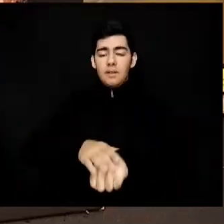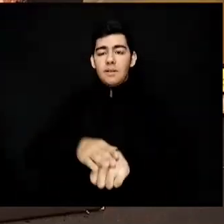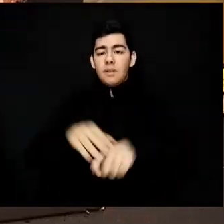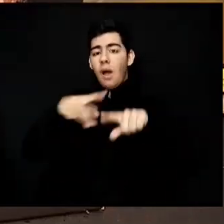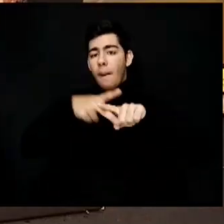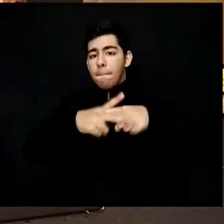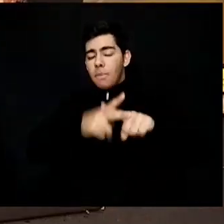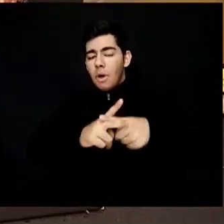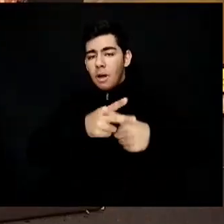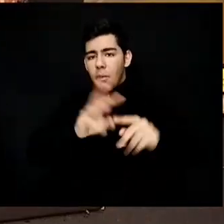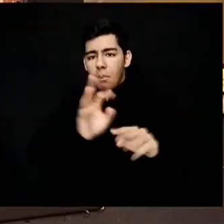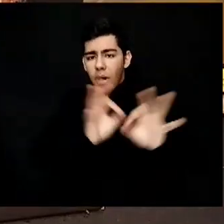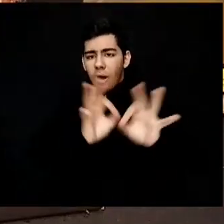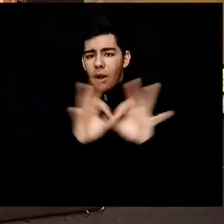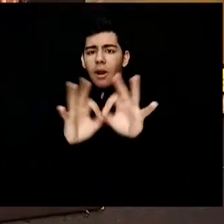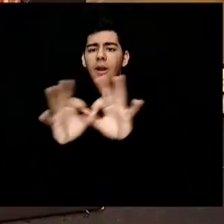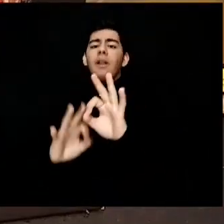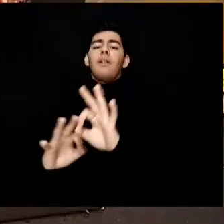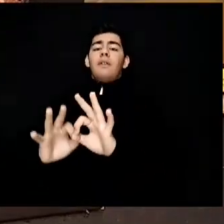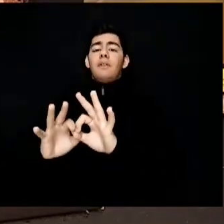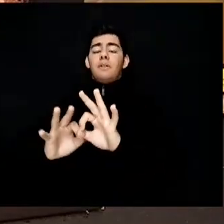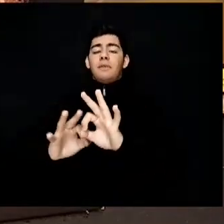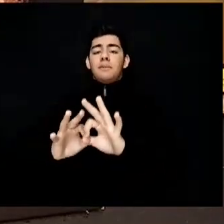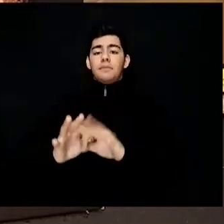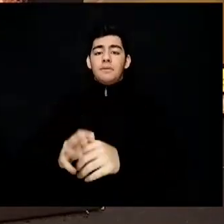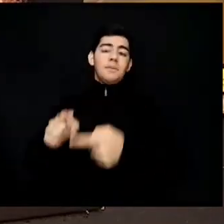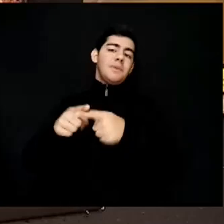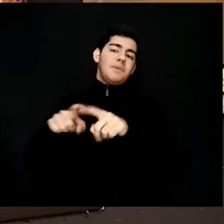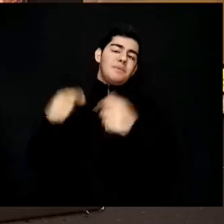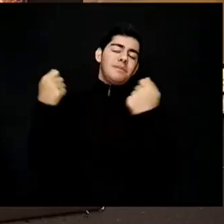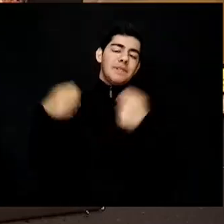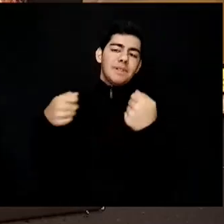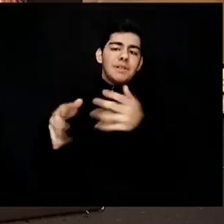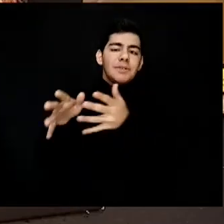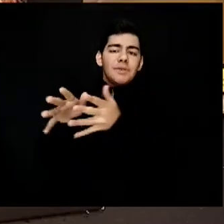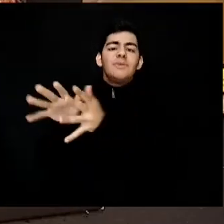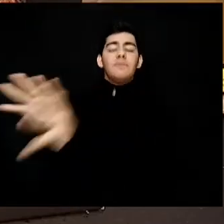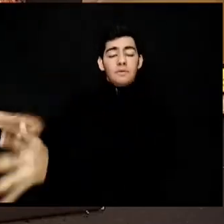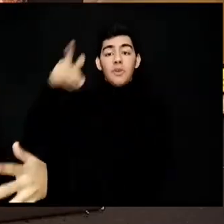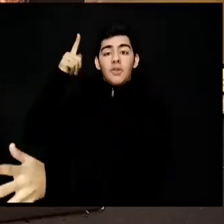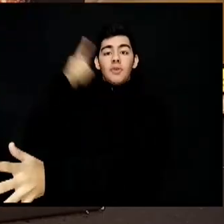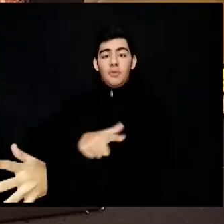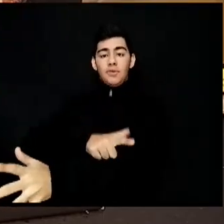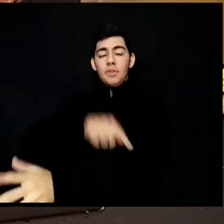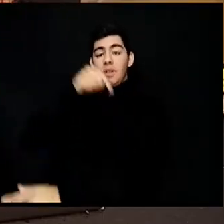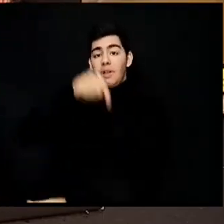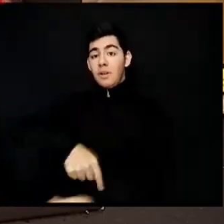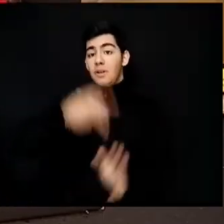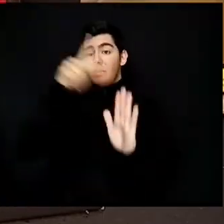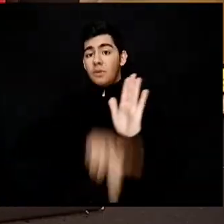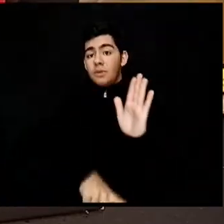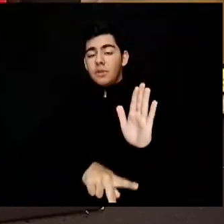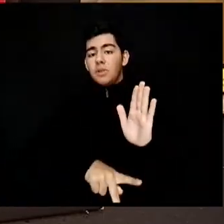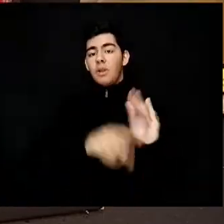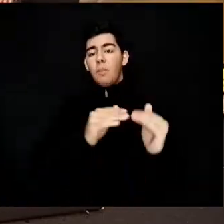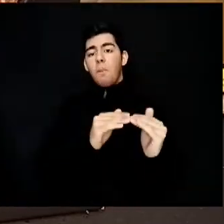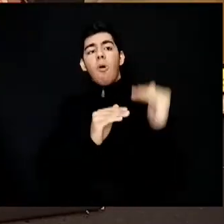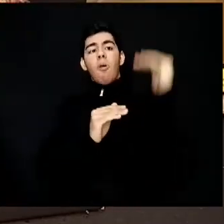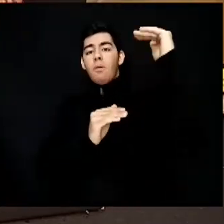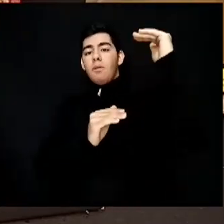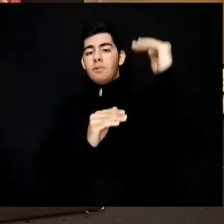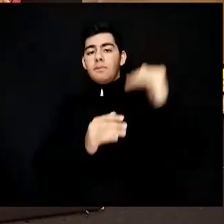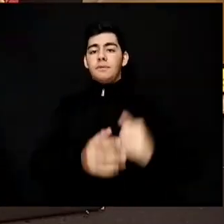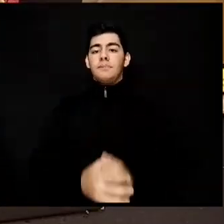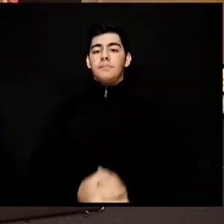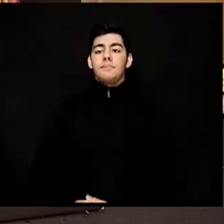deixar um pouquinho para poder conseguir alavancar e dar conta do crescimento da Balô. Maravilhoso. E é um papel